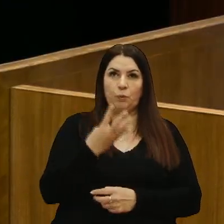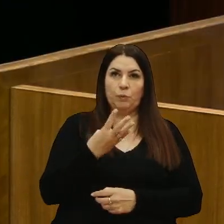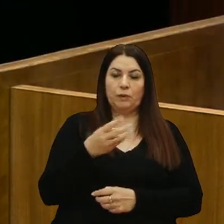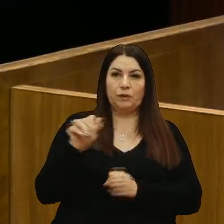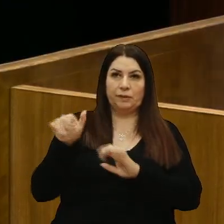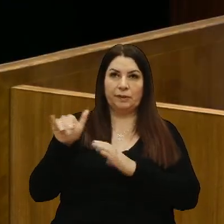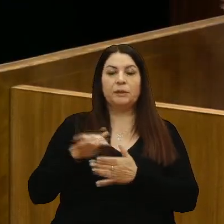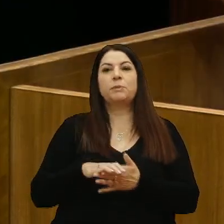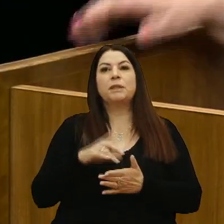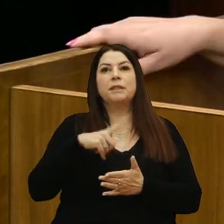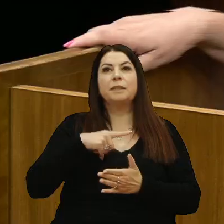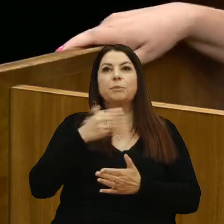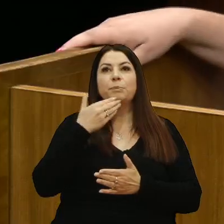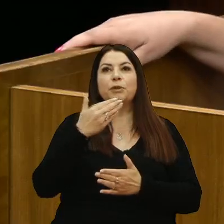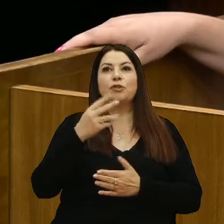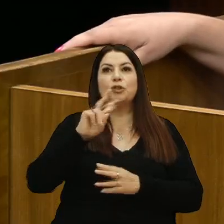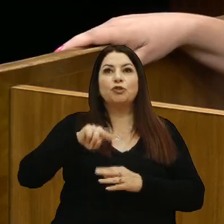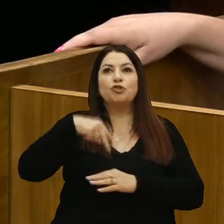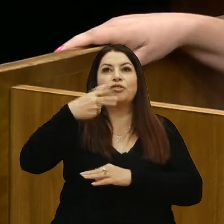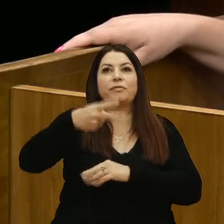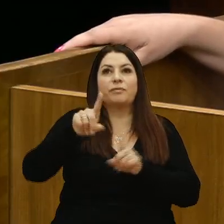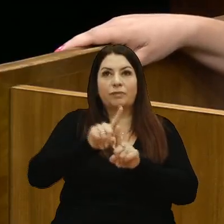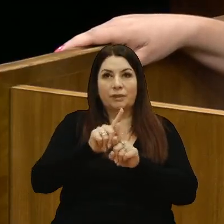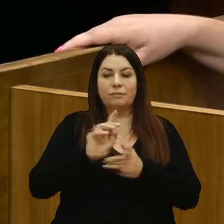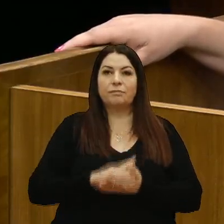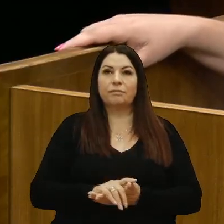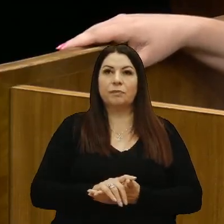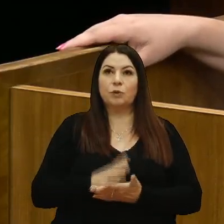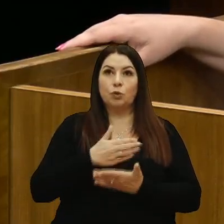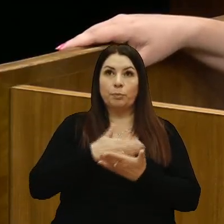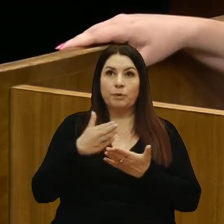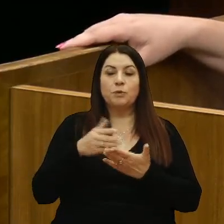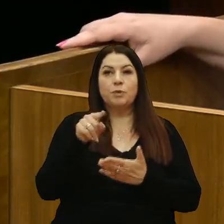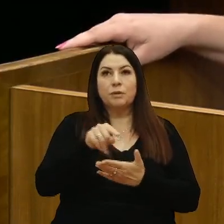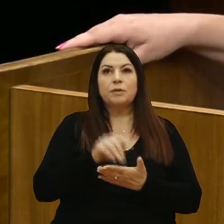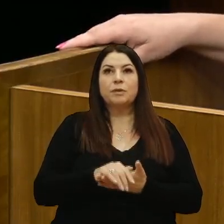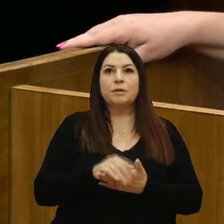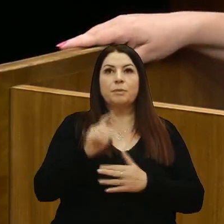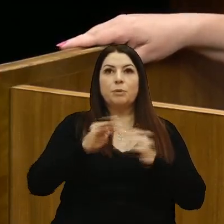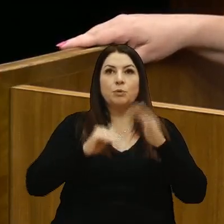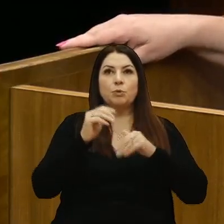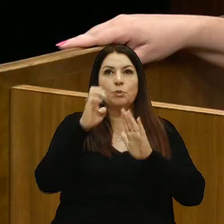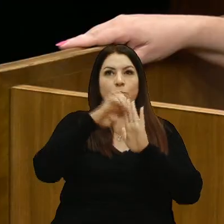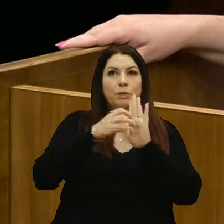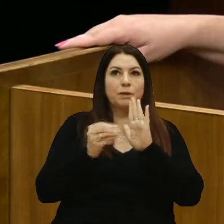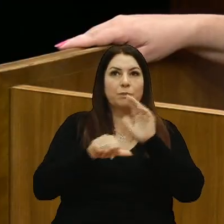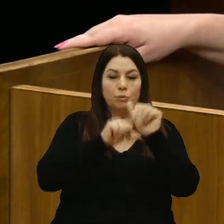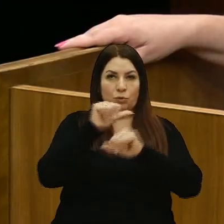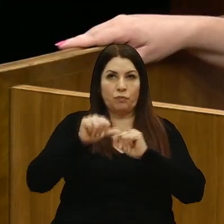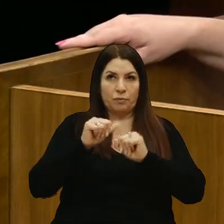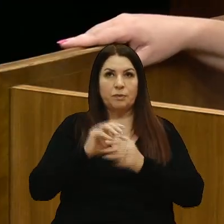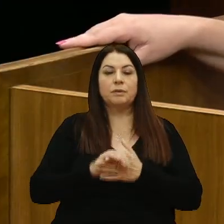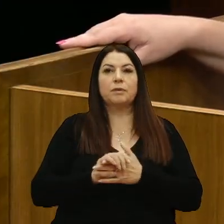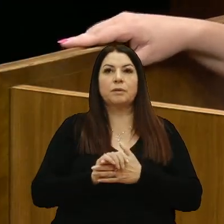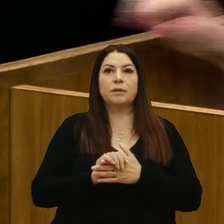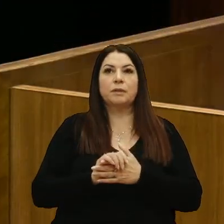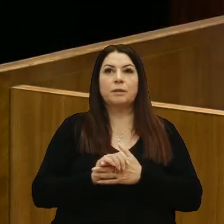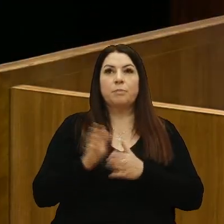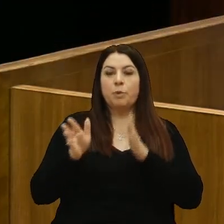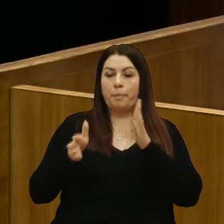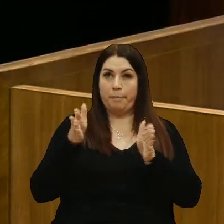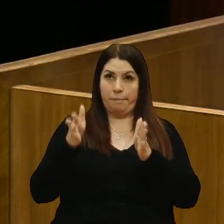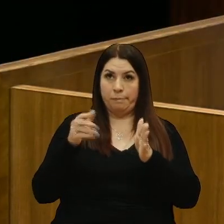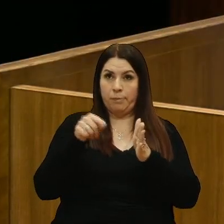4/9, teve um pedido de vistas. E, a partir daí, a gente construiu uma emenda modificativa para um